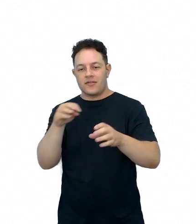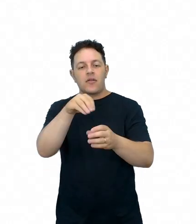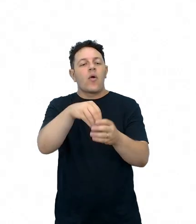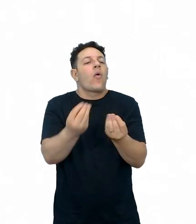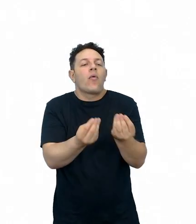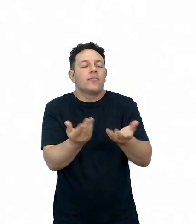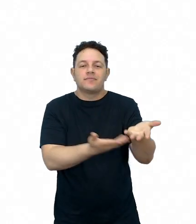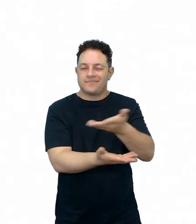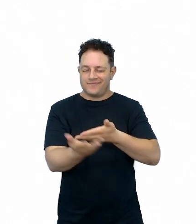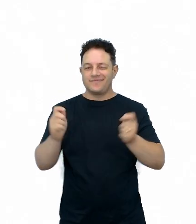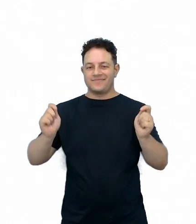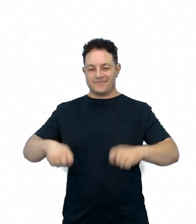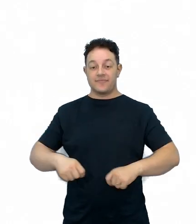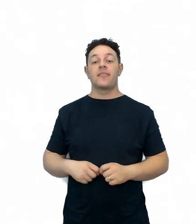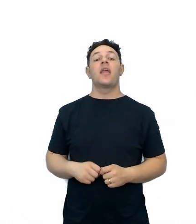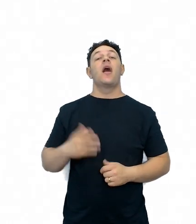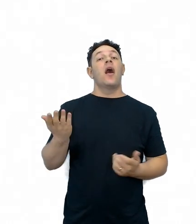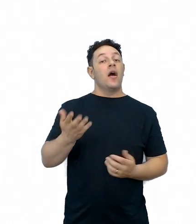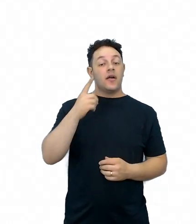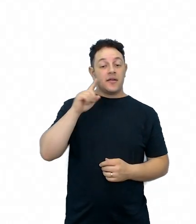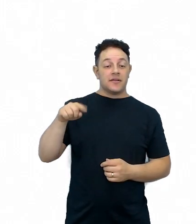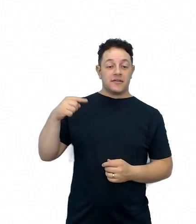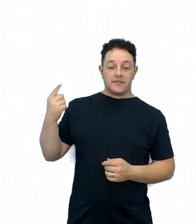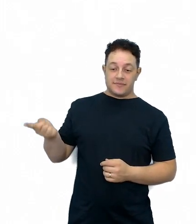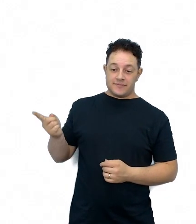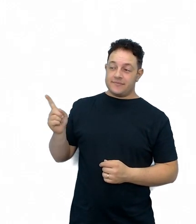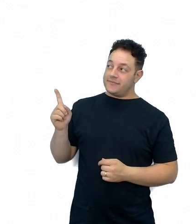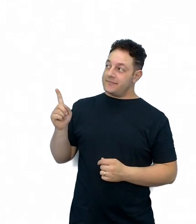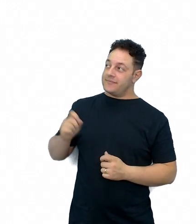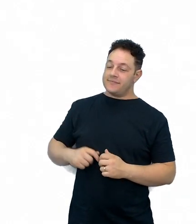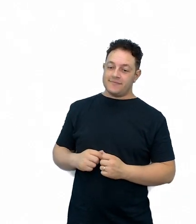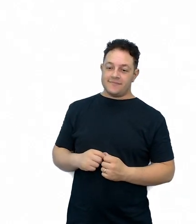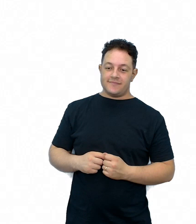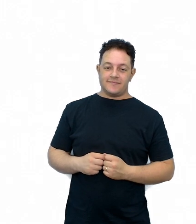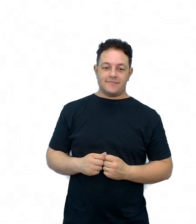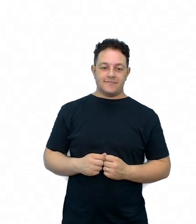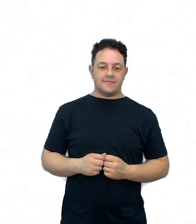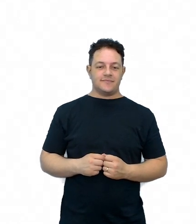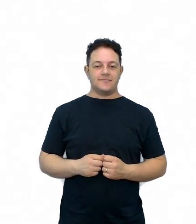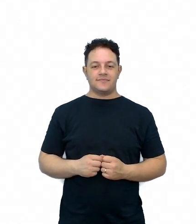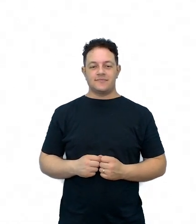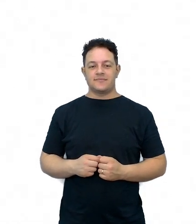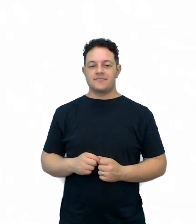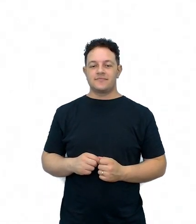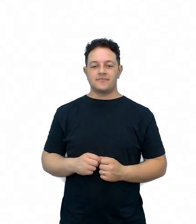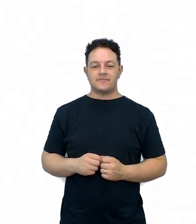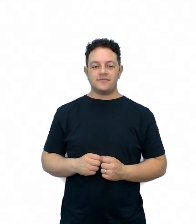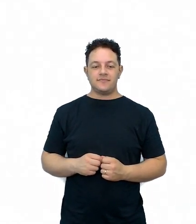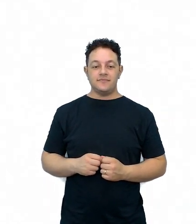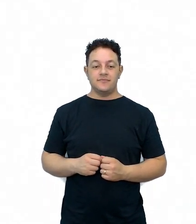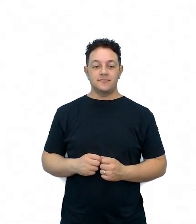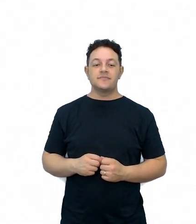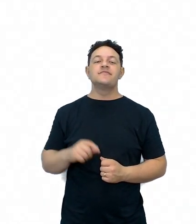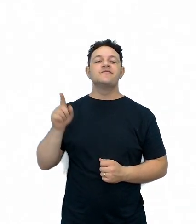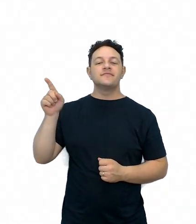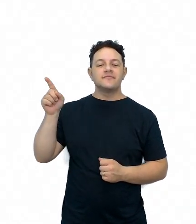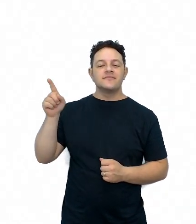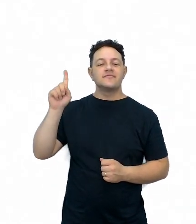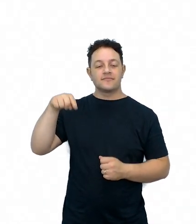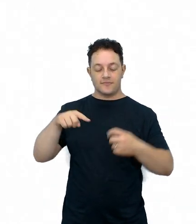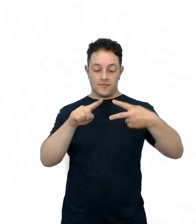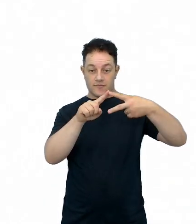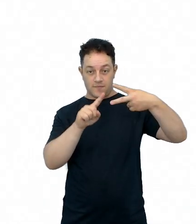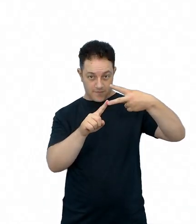aí, nós vamos passar agora para a próxima tela, que ele prevê